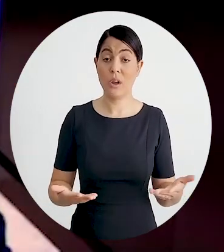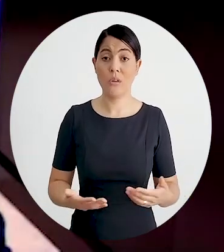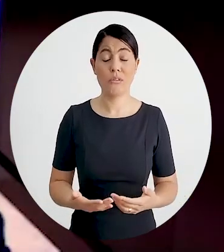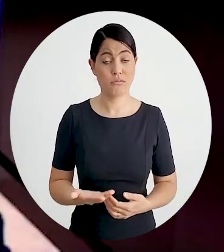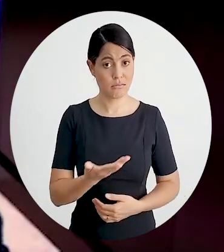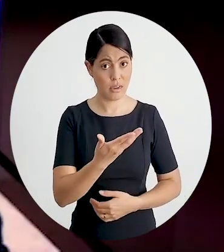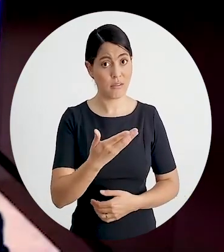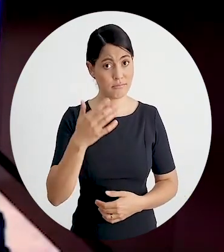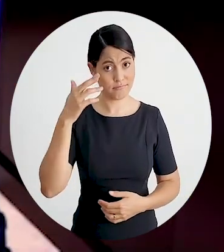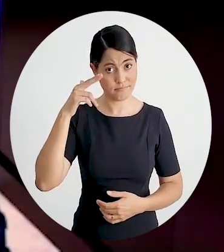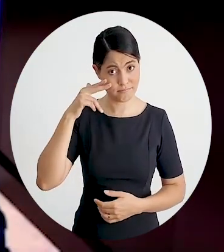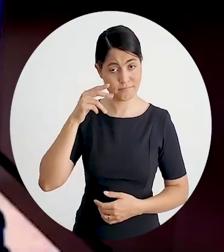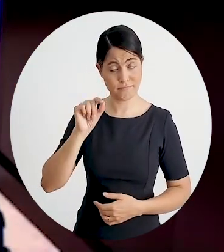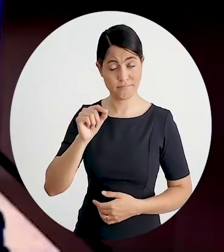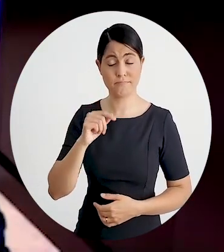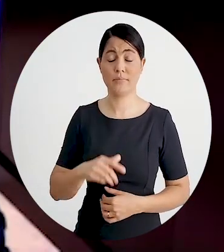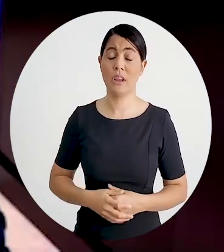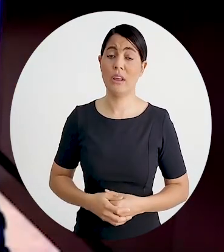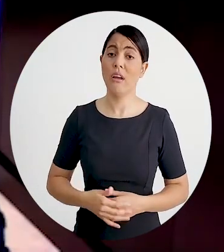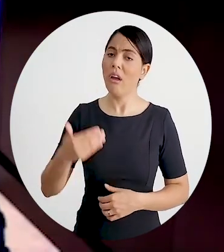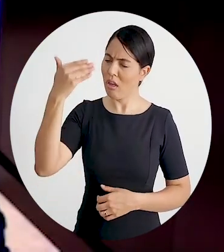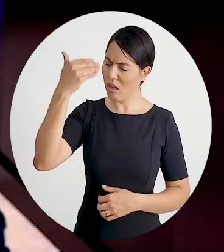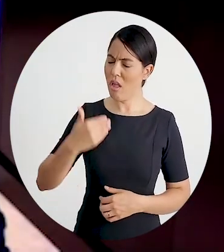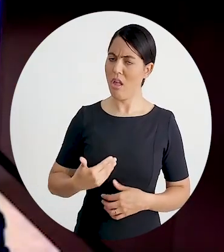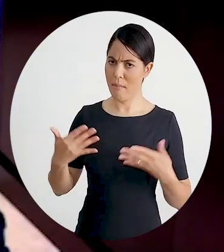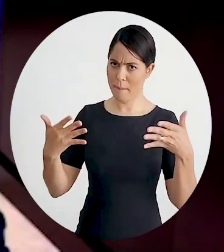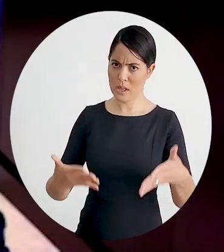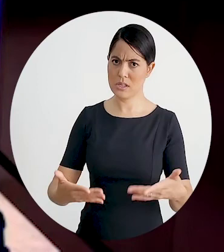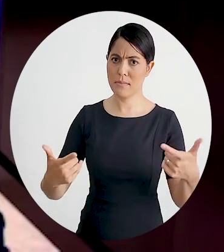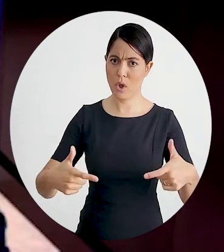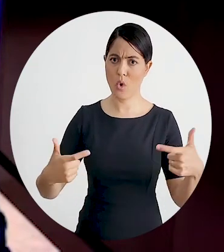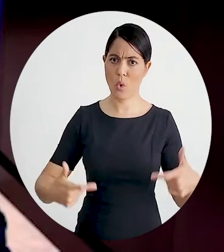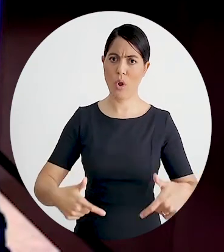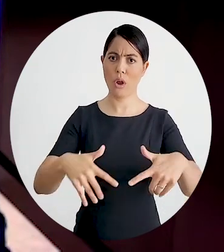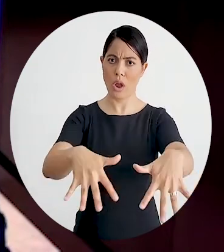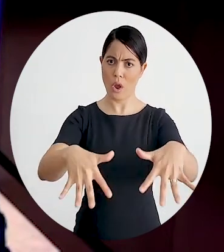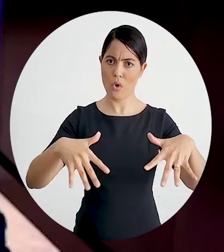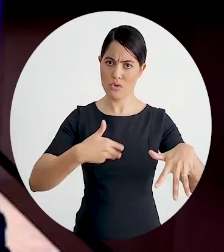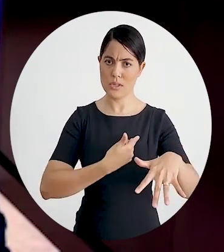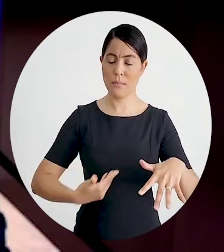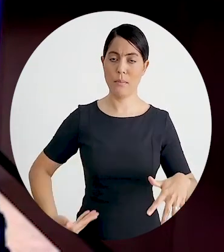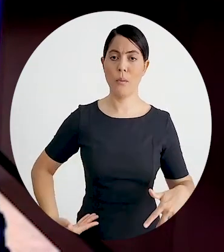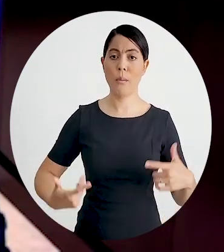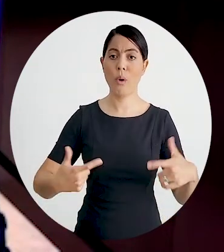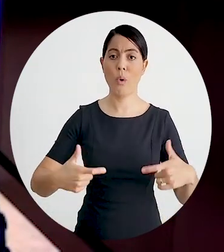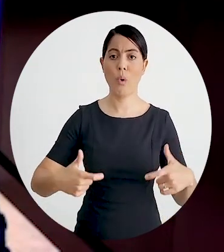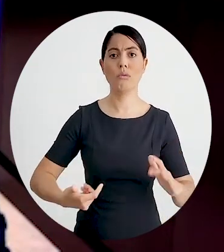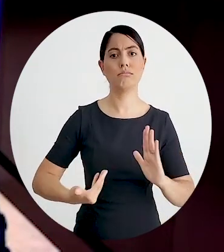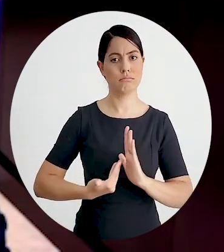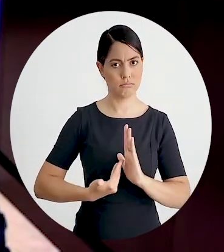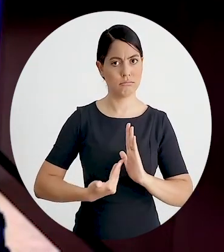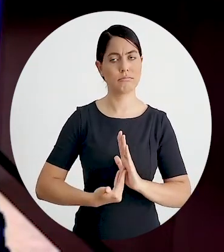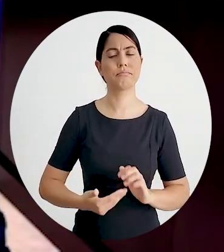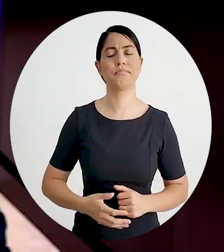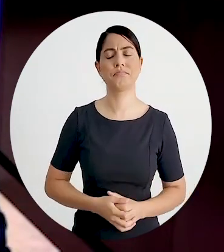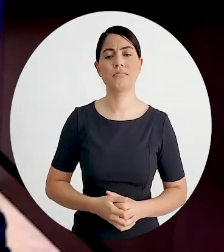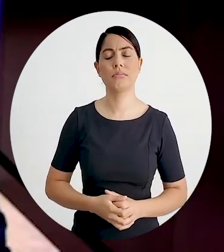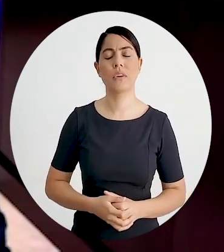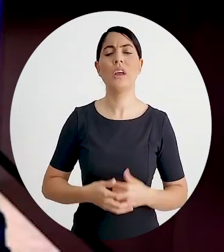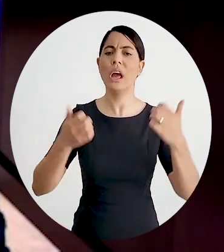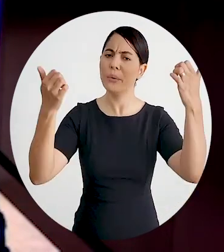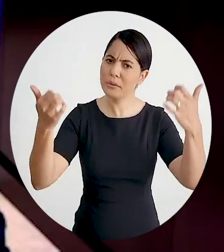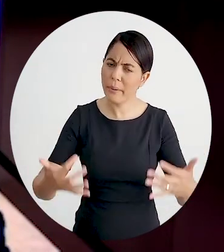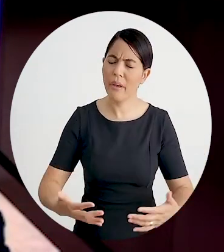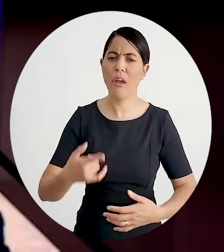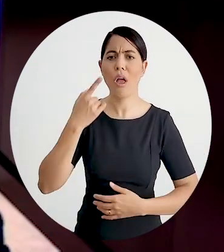Certa feita, Natália, eu estava em uma audiência pública na Câmara dos Deputados e eu